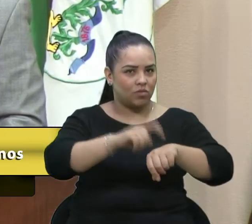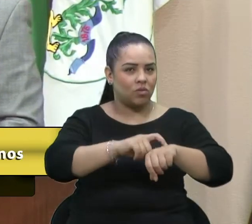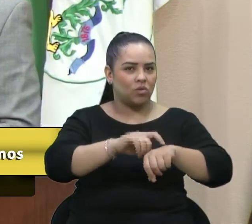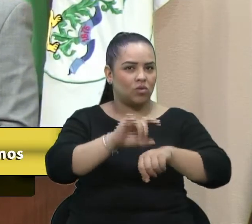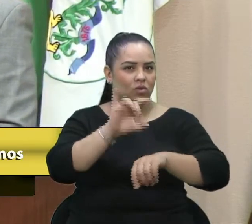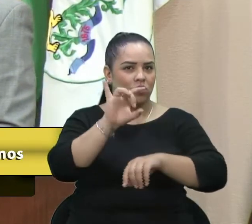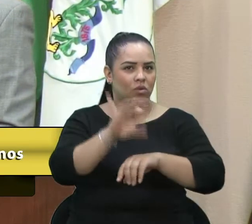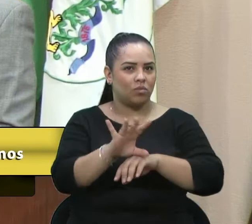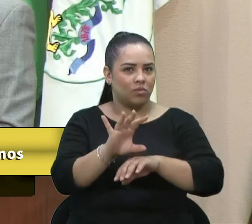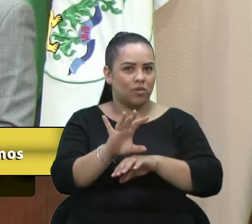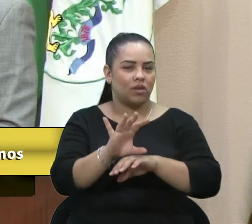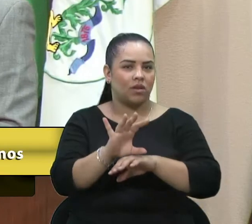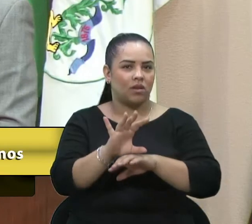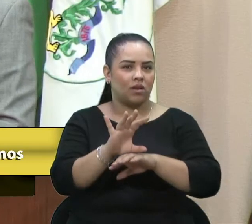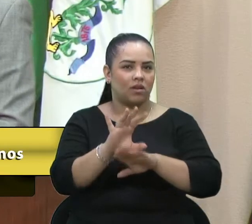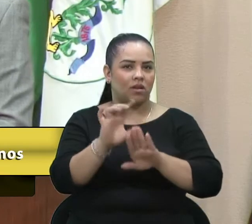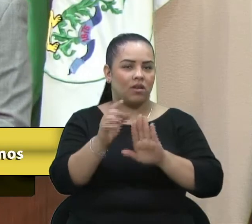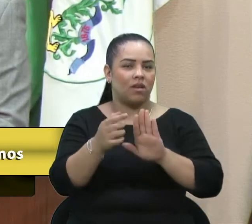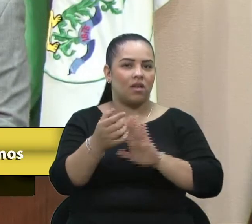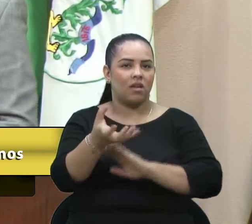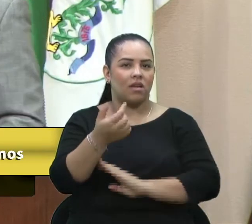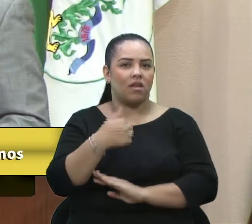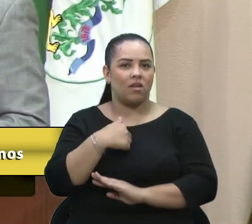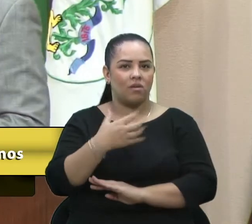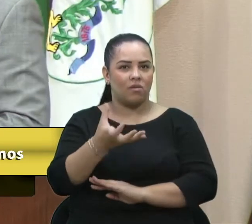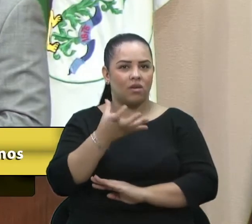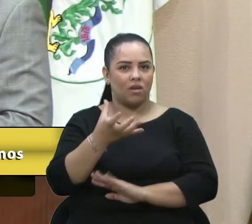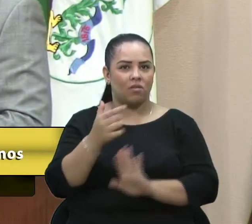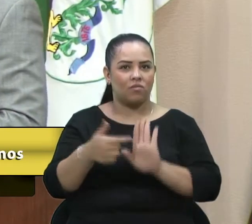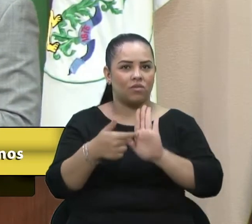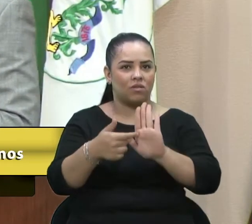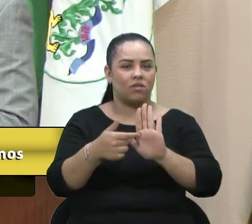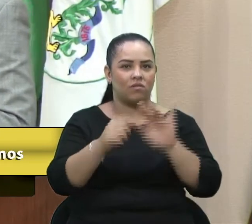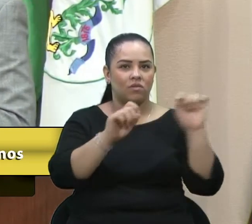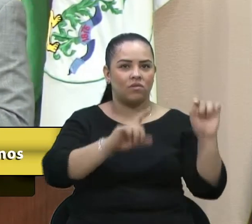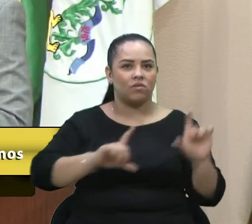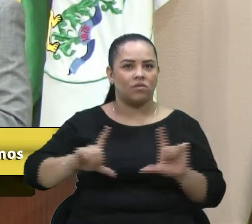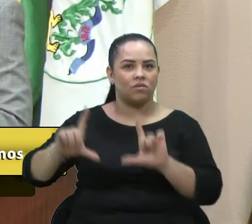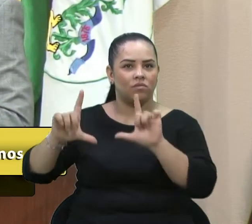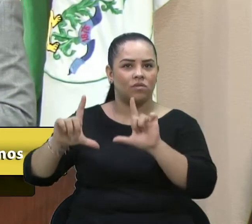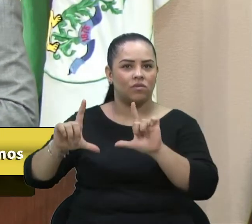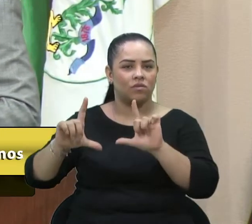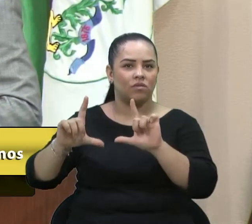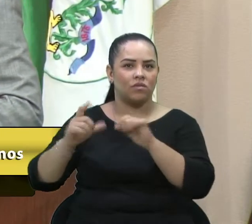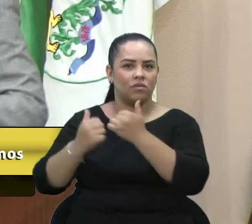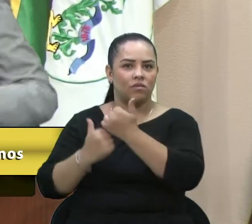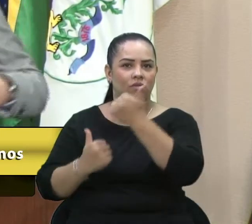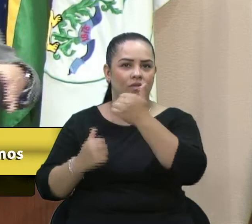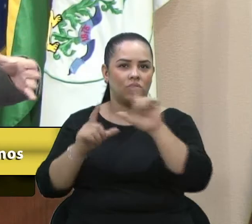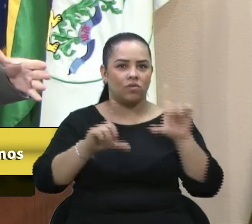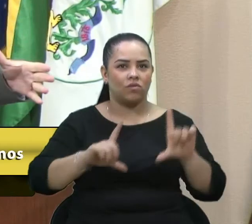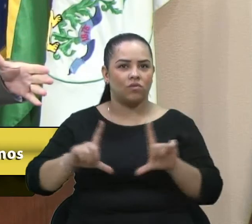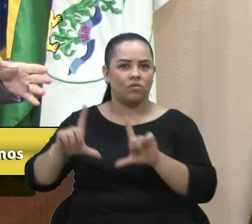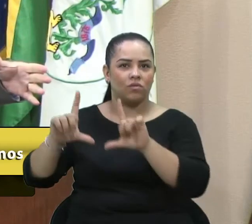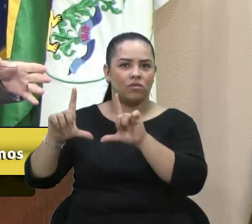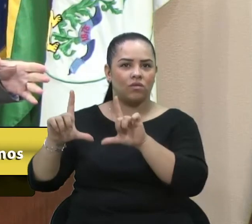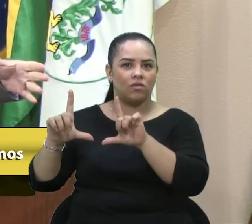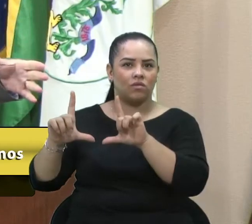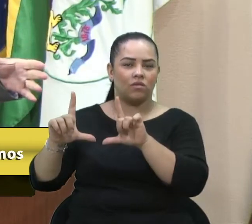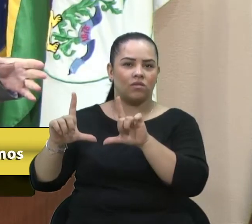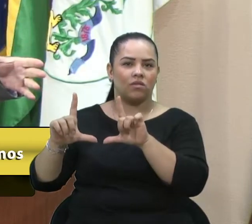a gente venha trazer um registro, que eu quero que venha a ser colocado, por gentileza, pela nossa assessoria, de casos